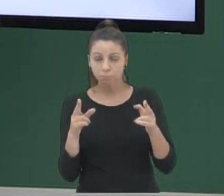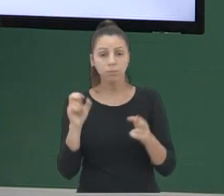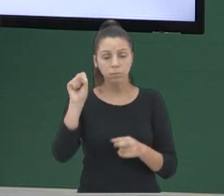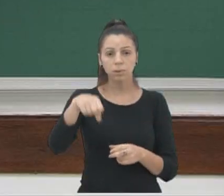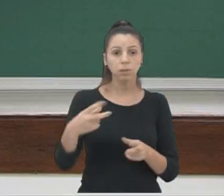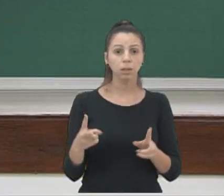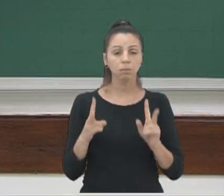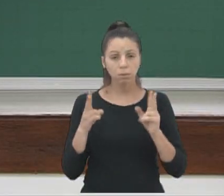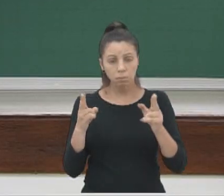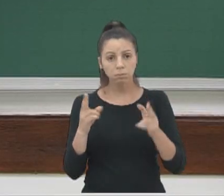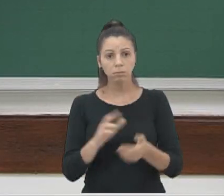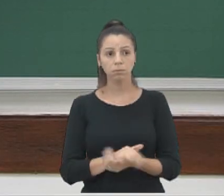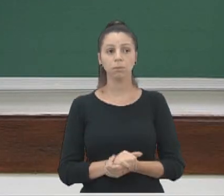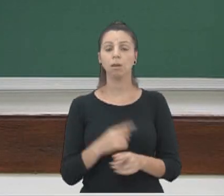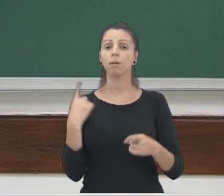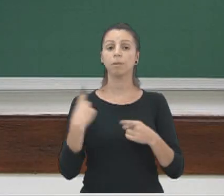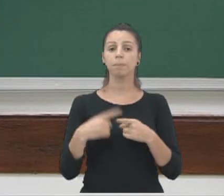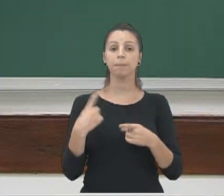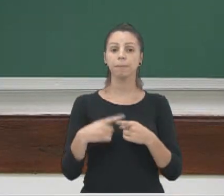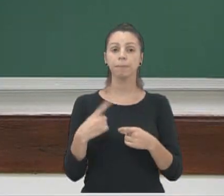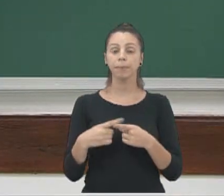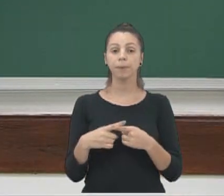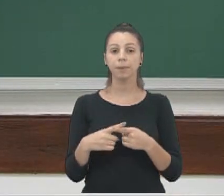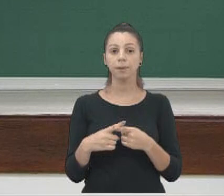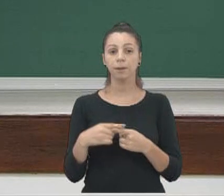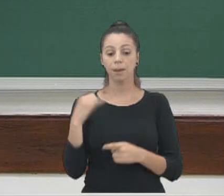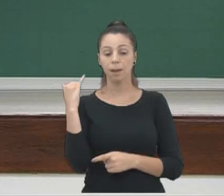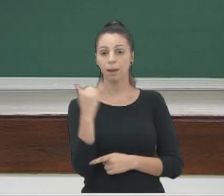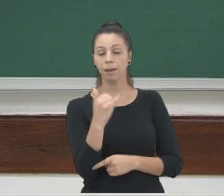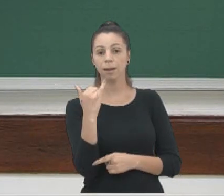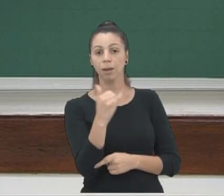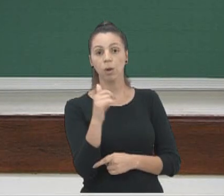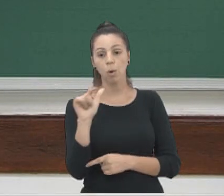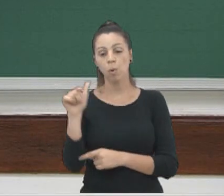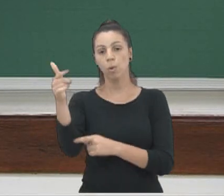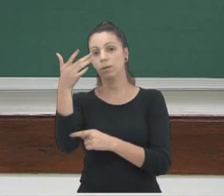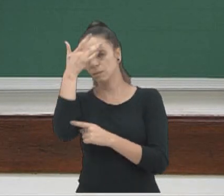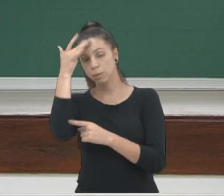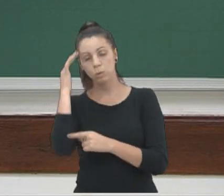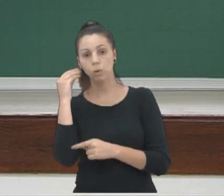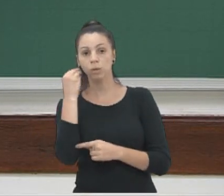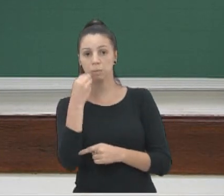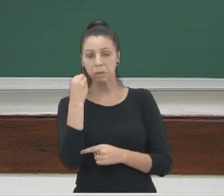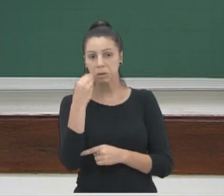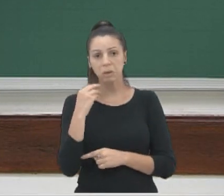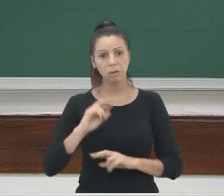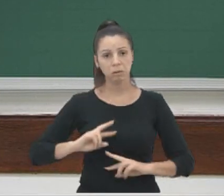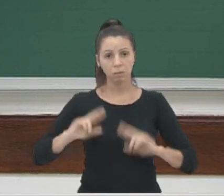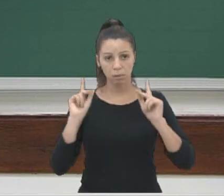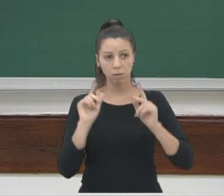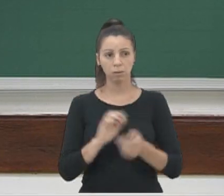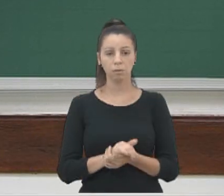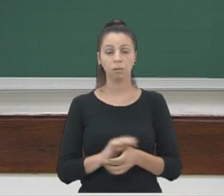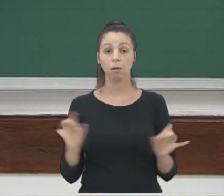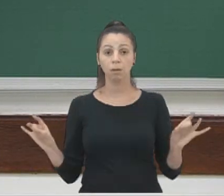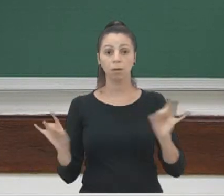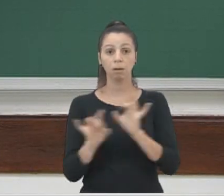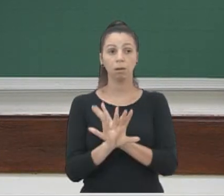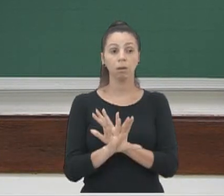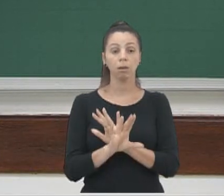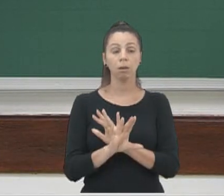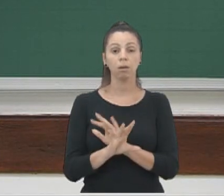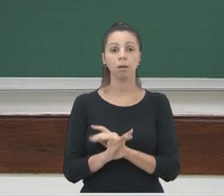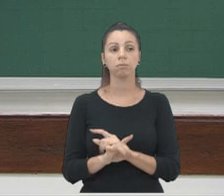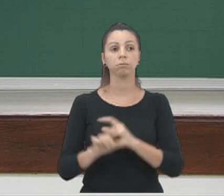ok? E por quê? Porque quem conta é outra pessoa com outra experiência. E aí a gente fecha com uma produção